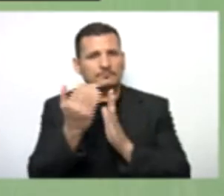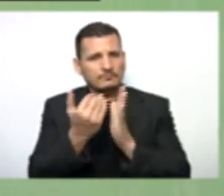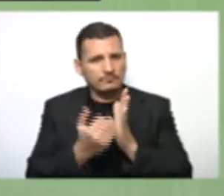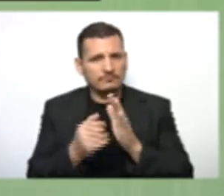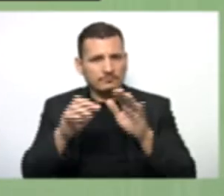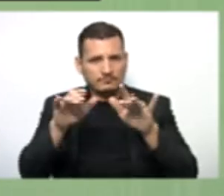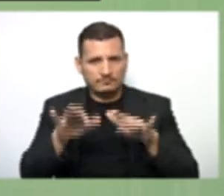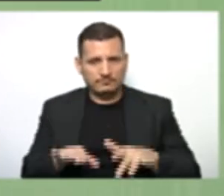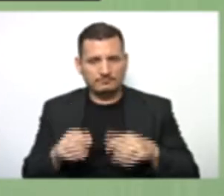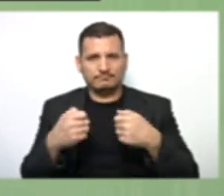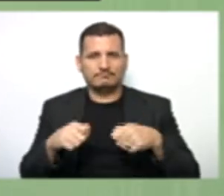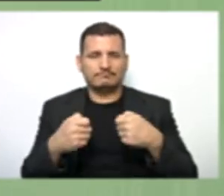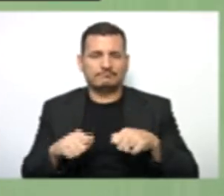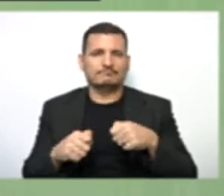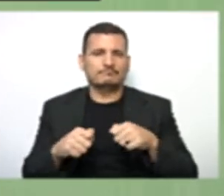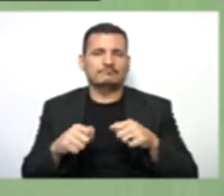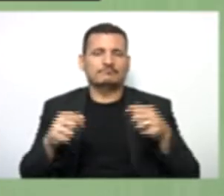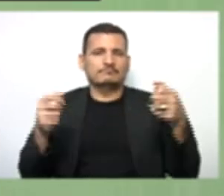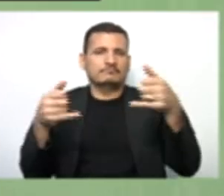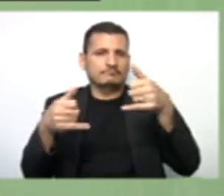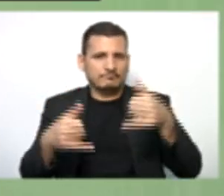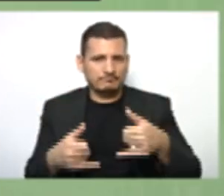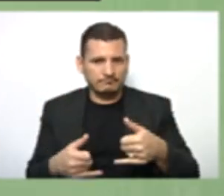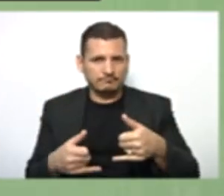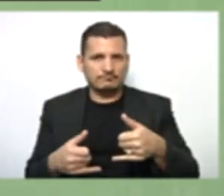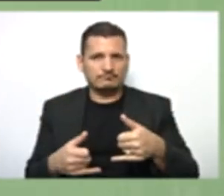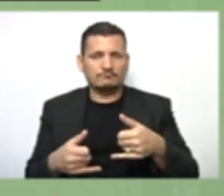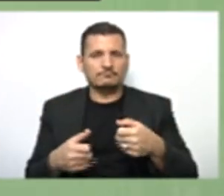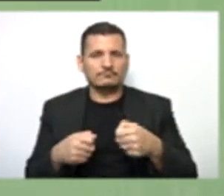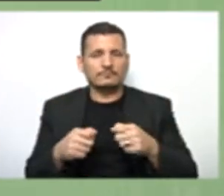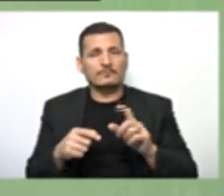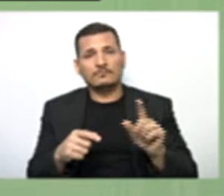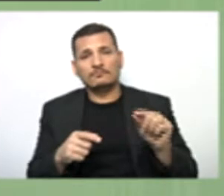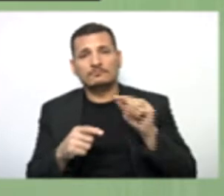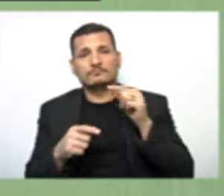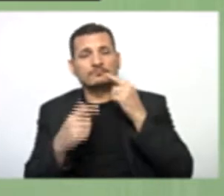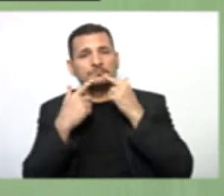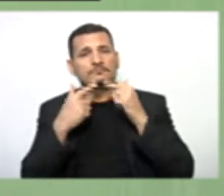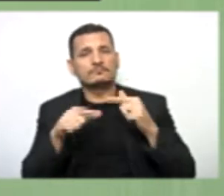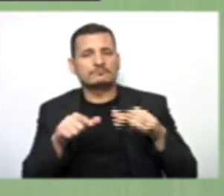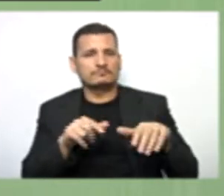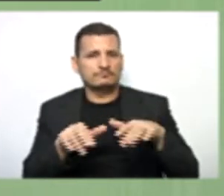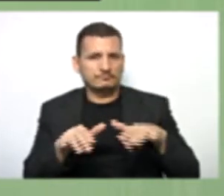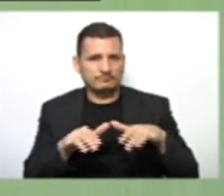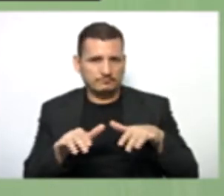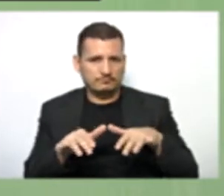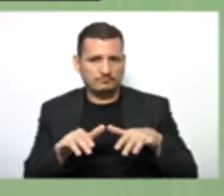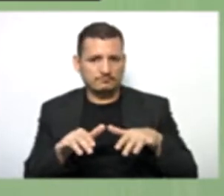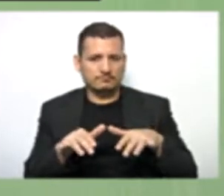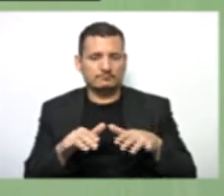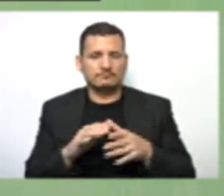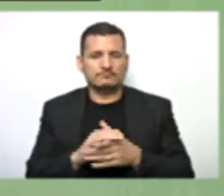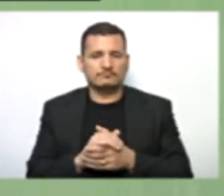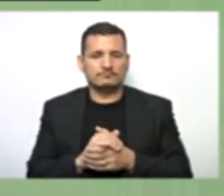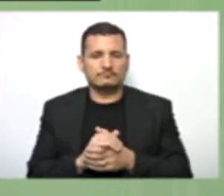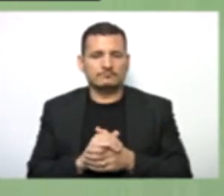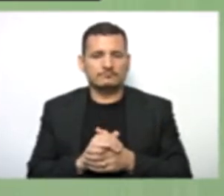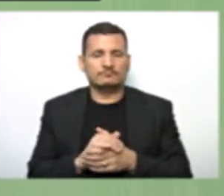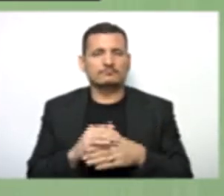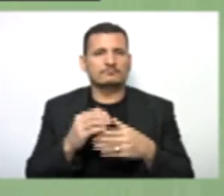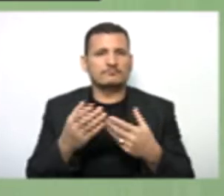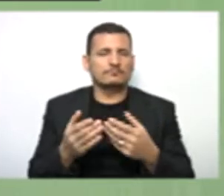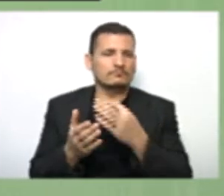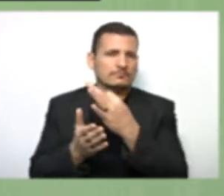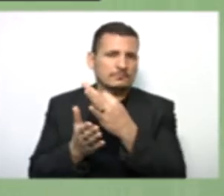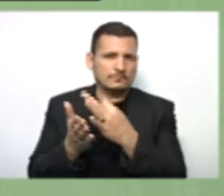de codificar. E tem que ser decidido sobre uma linguagem de programação. Então, na etapa de edição